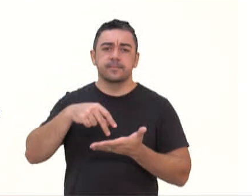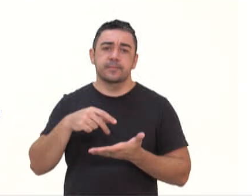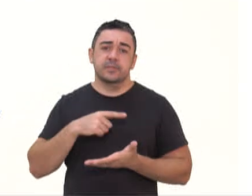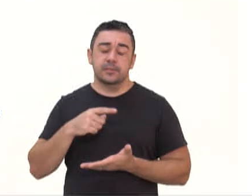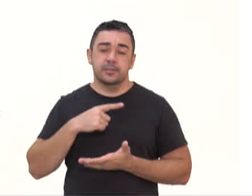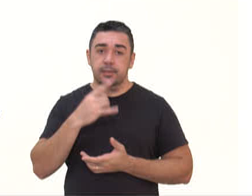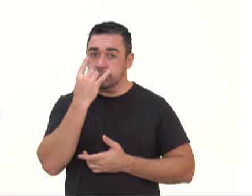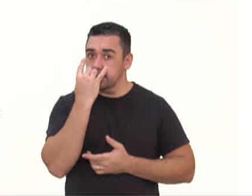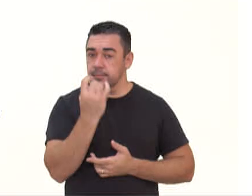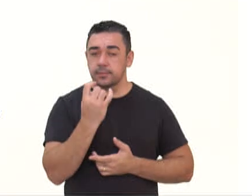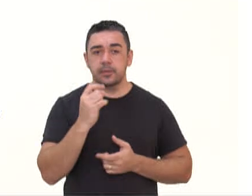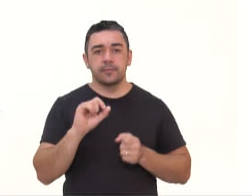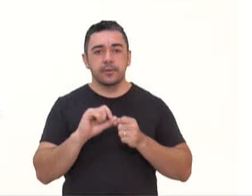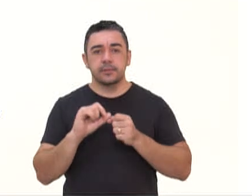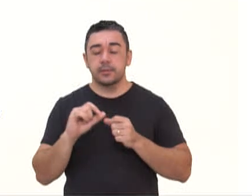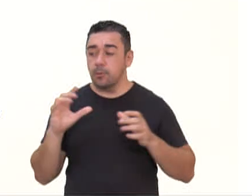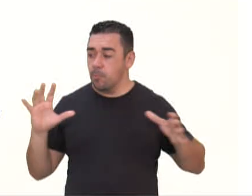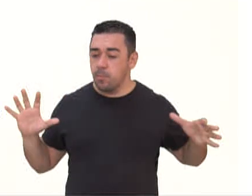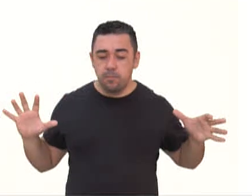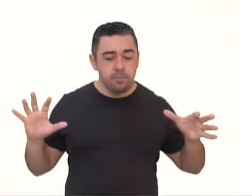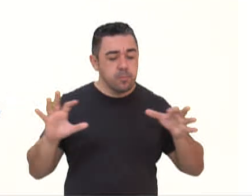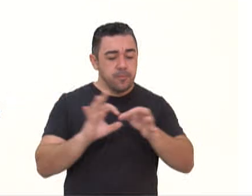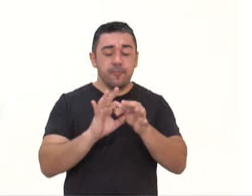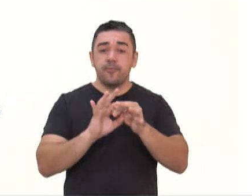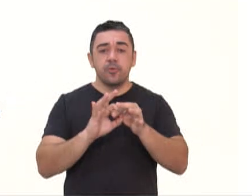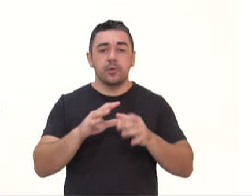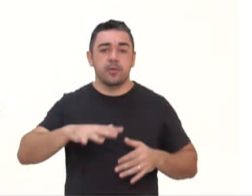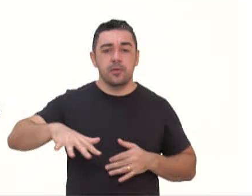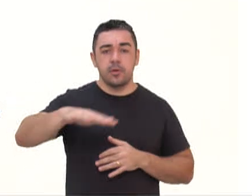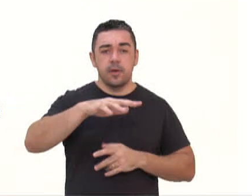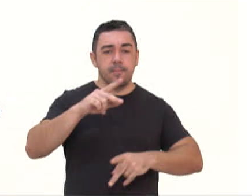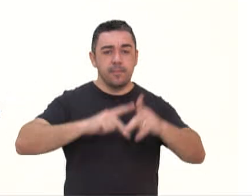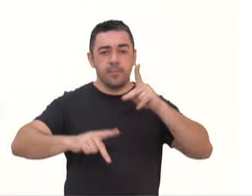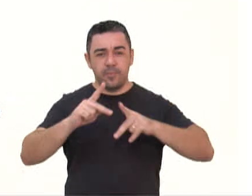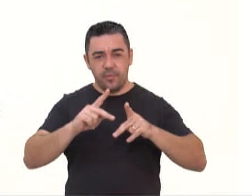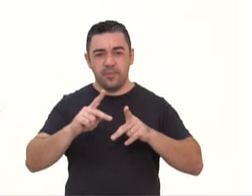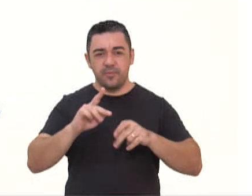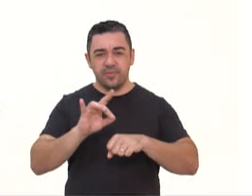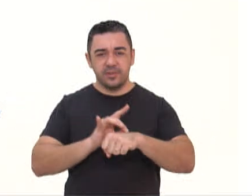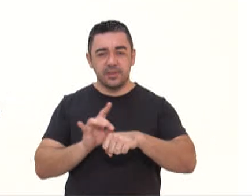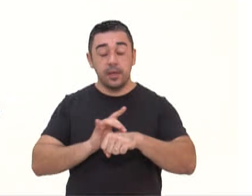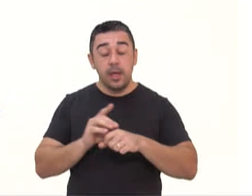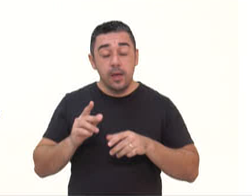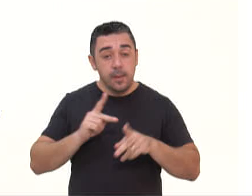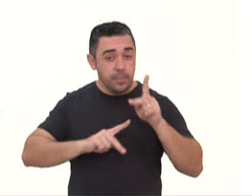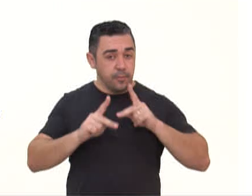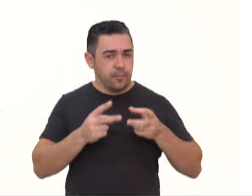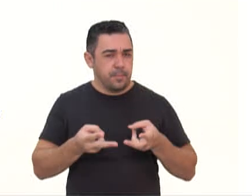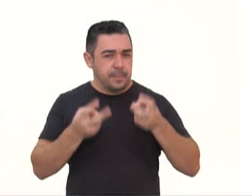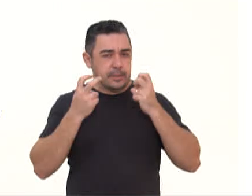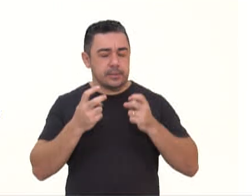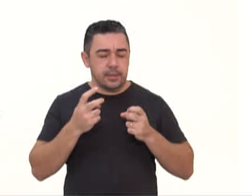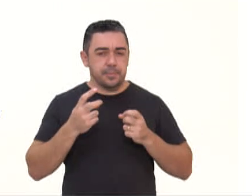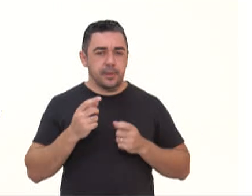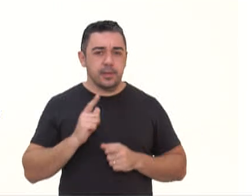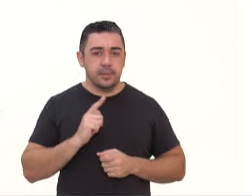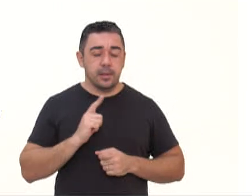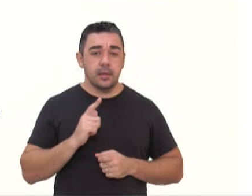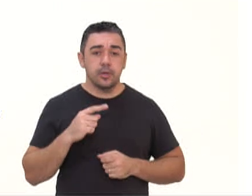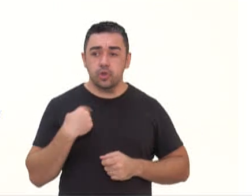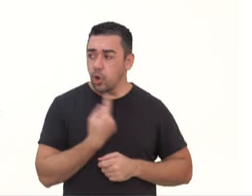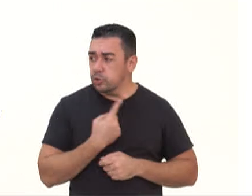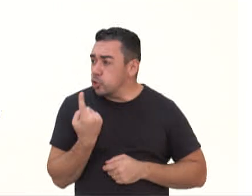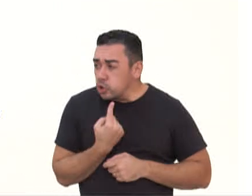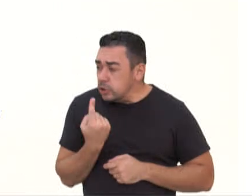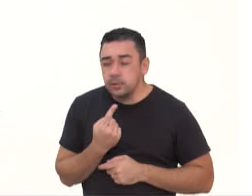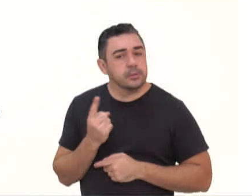que isso, uniam essa comunidade negra. Então, essa população percebia essas pessoas. Não estamos